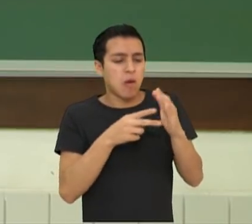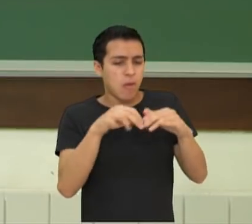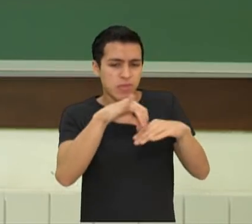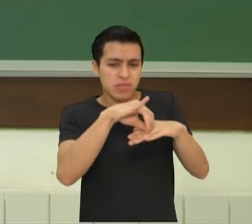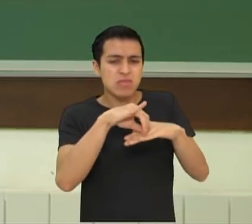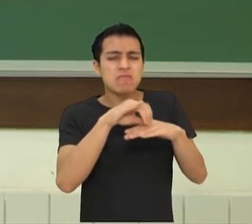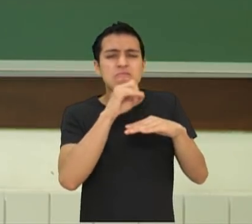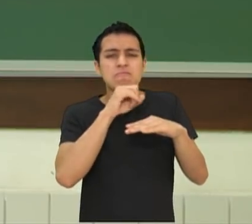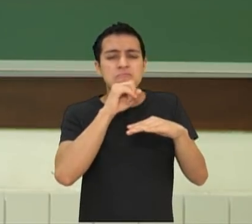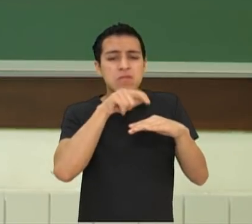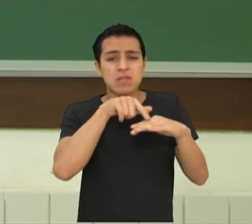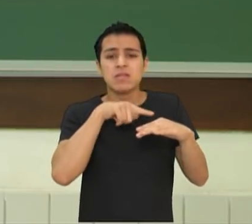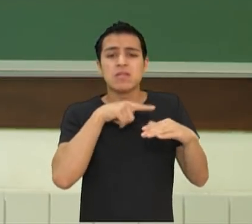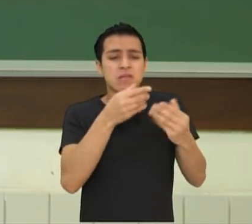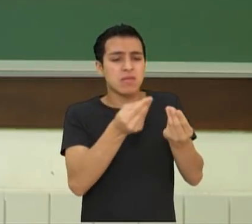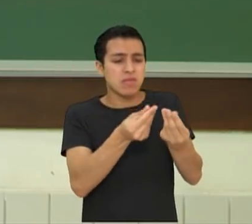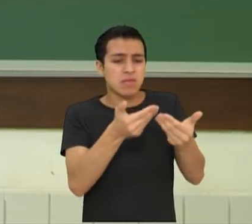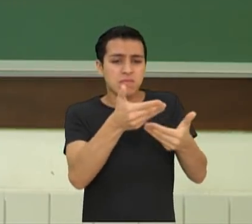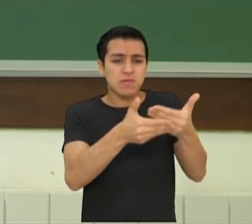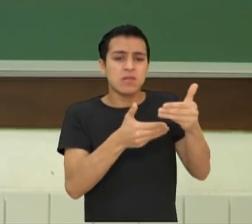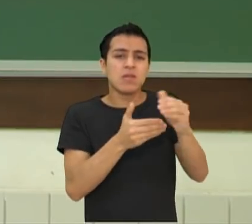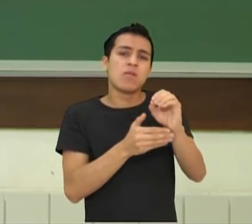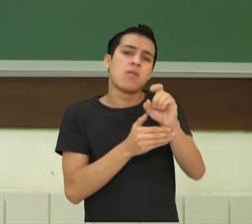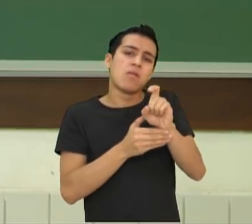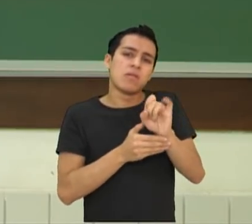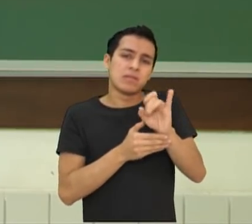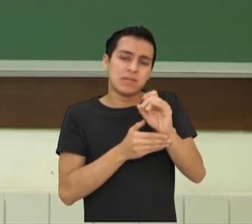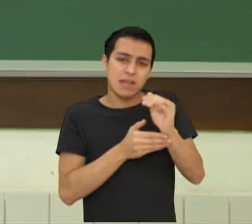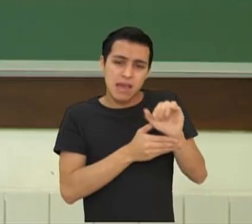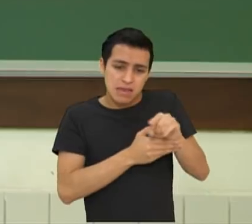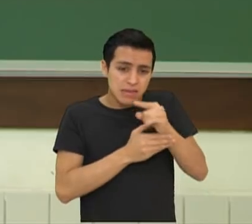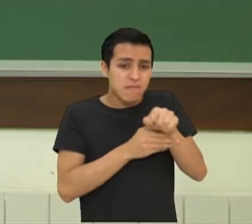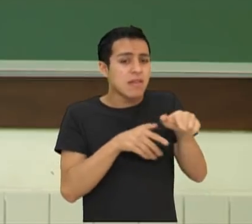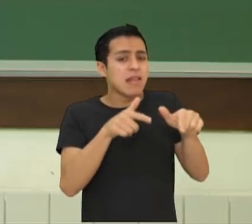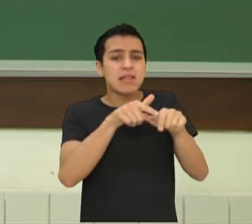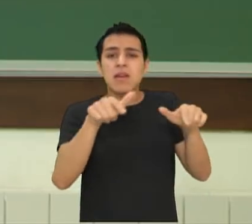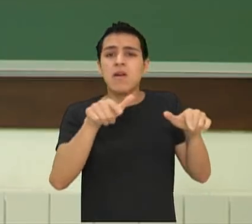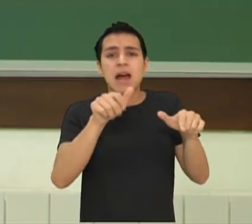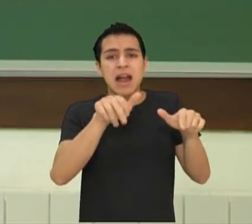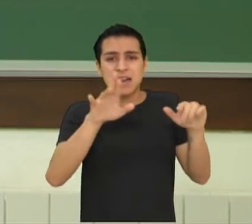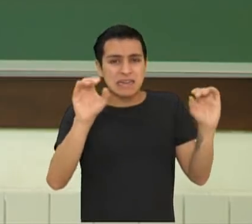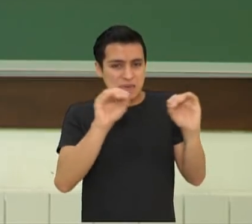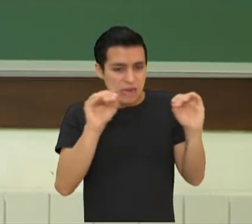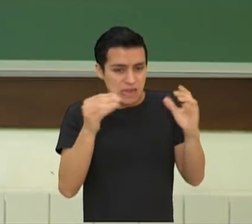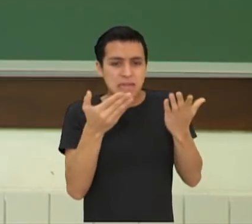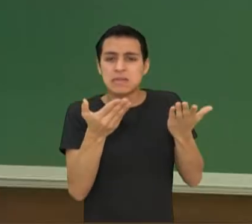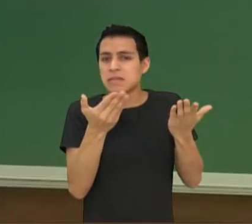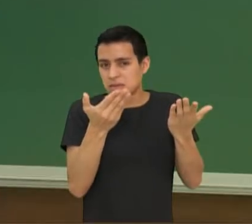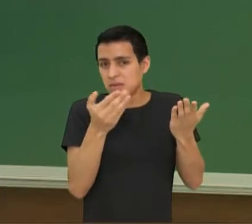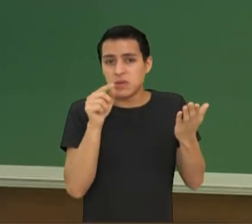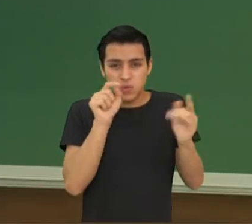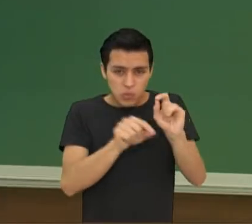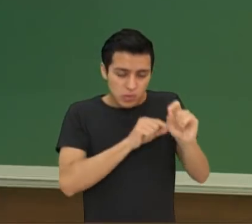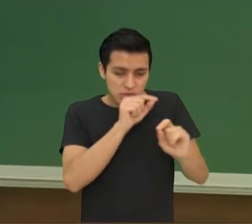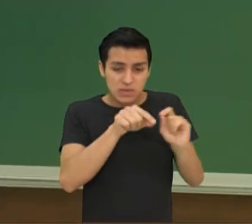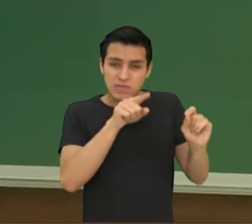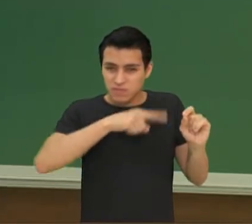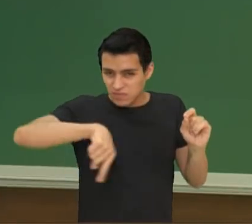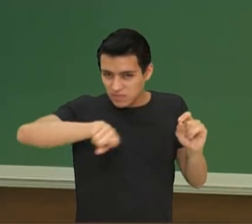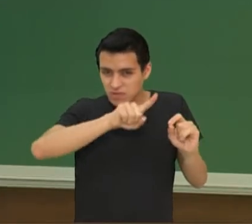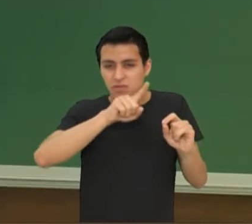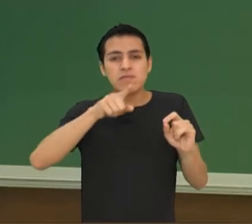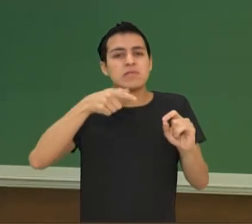objetos enferrujam, ocorre um processo chamado oxidação e ali não existe oxigênio. Então, quando você